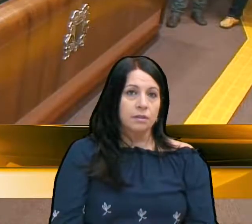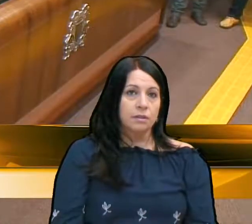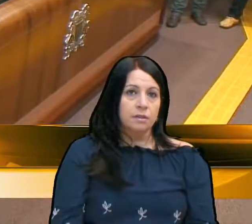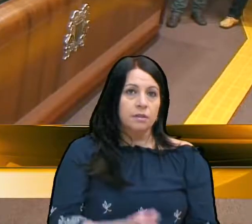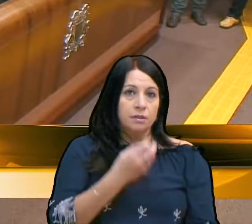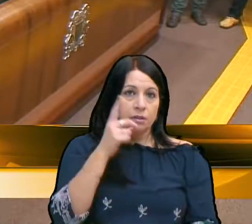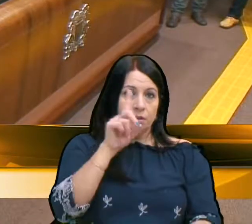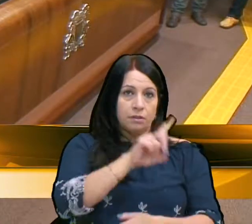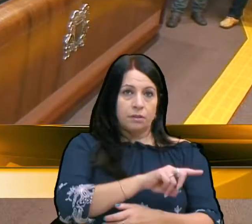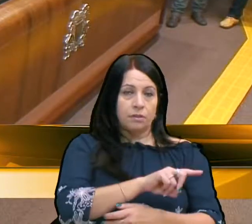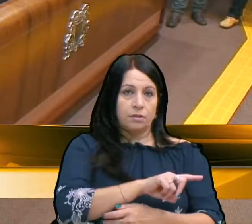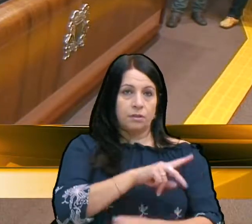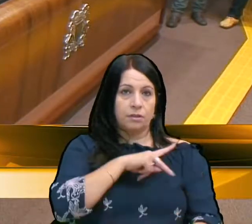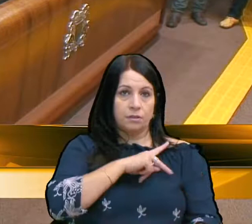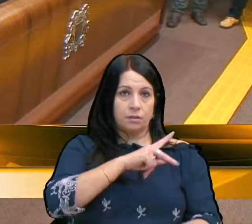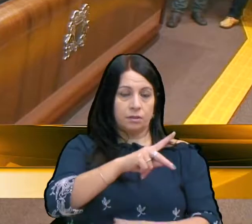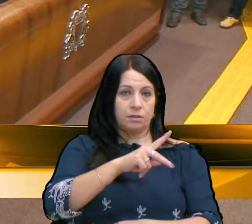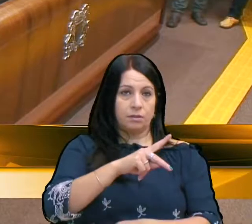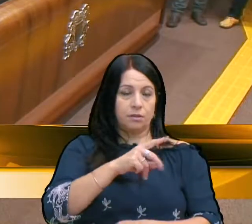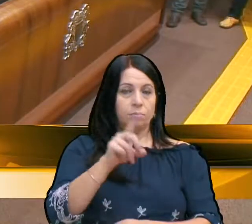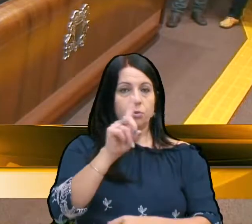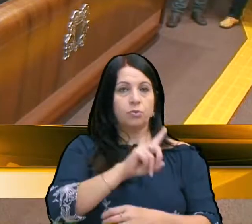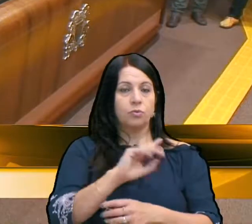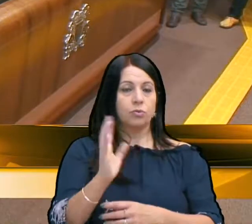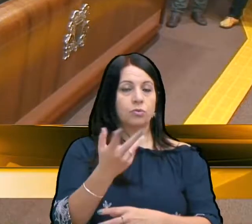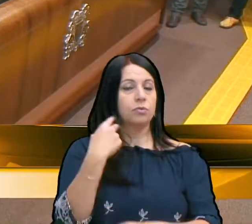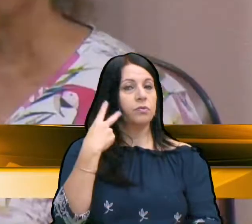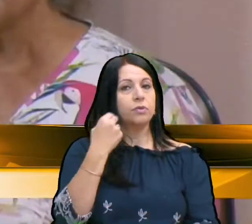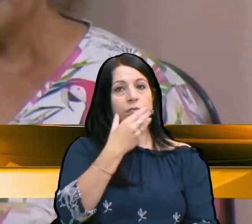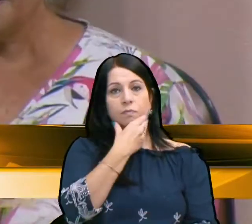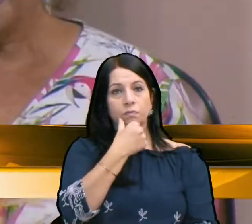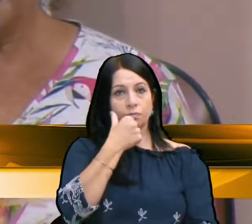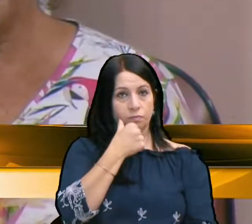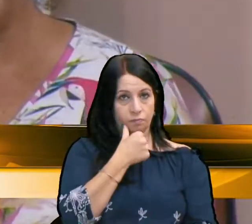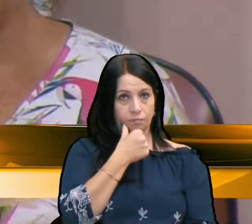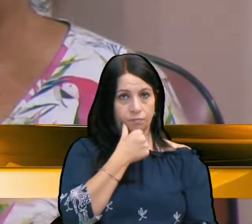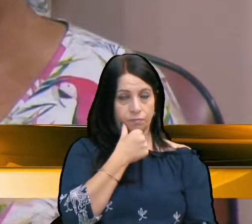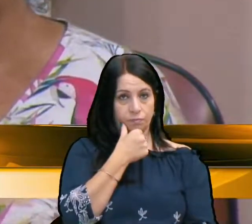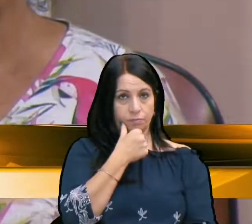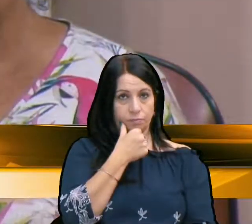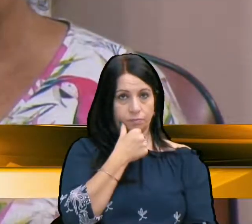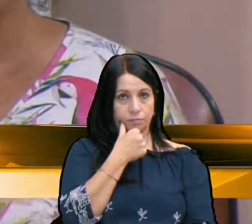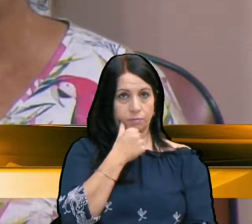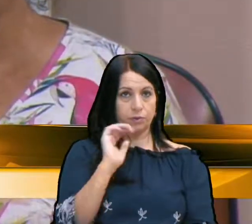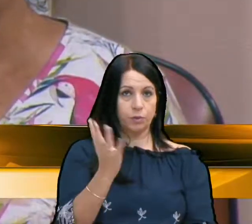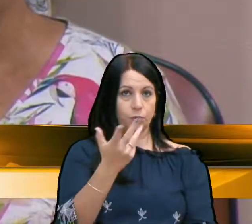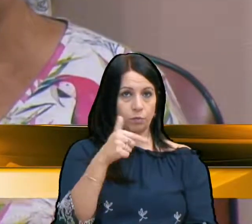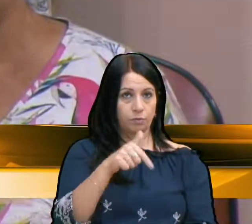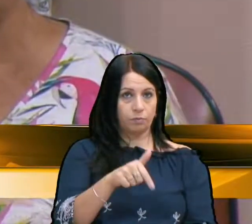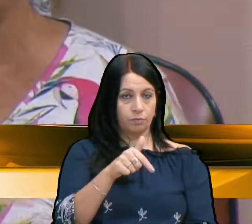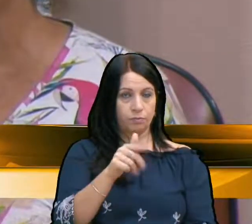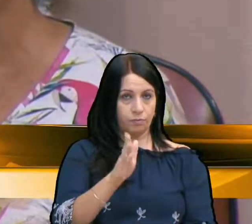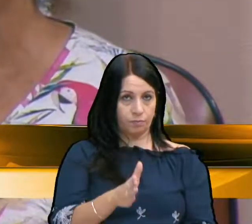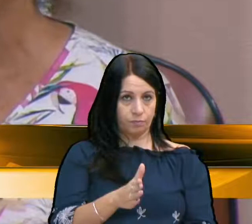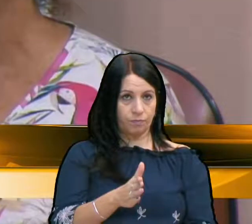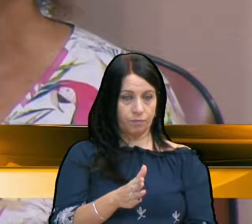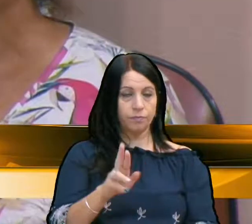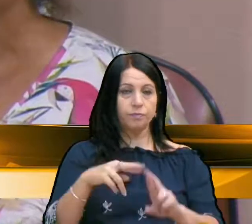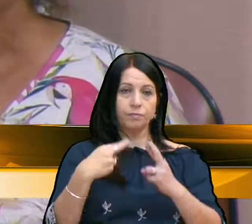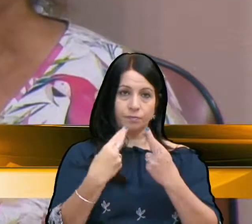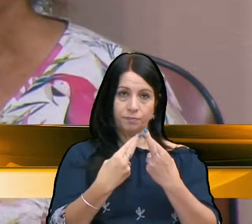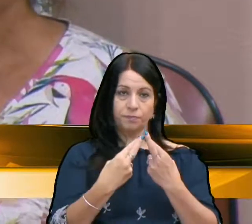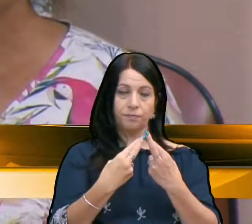Bom dia, senhor presidente, bom dia, senhoras e senhores vereadores e a todos que aqui estão hoje nesta